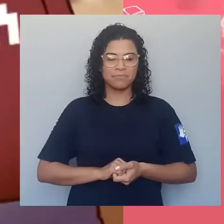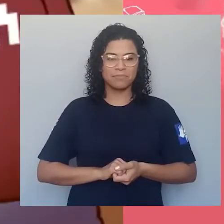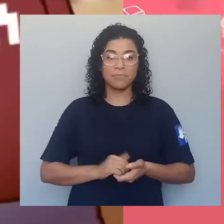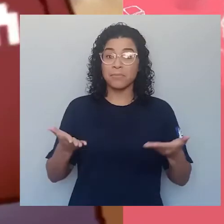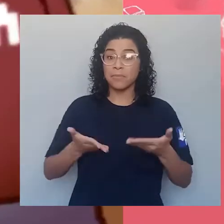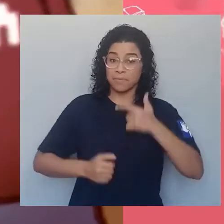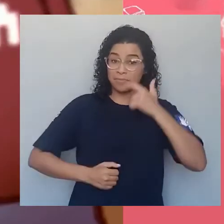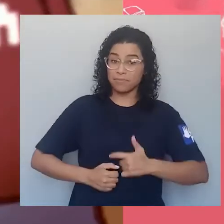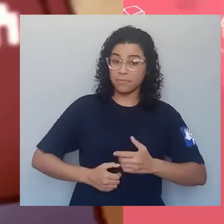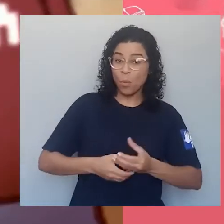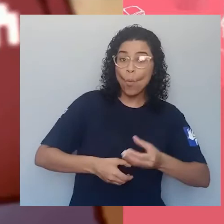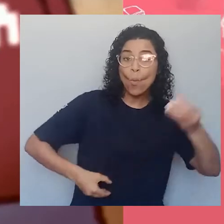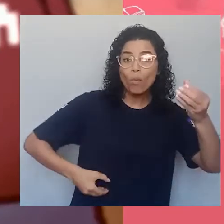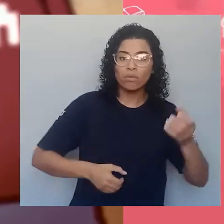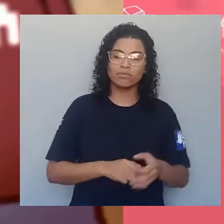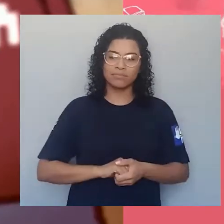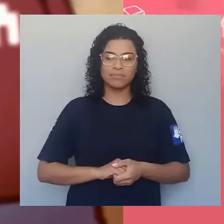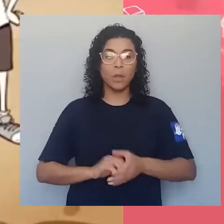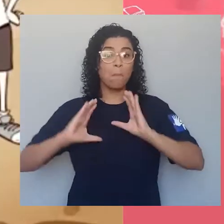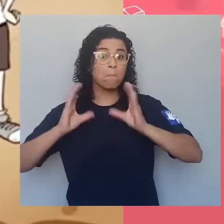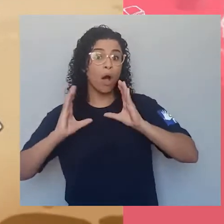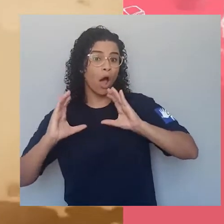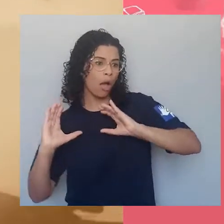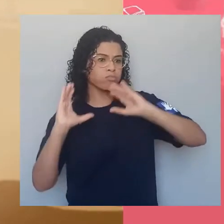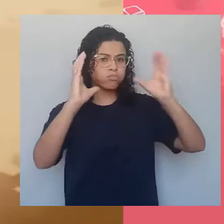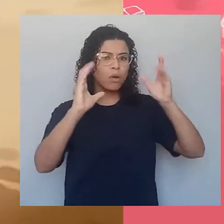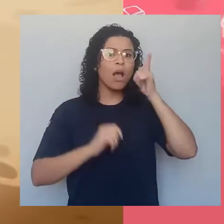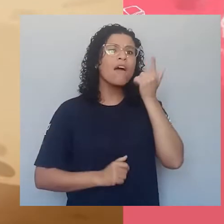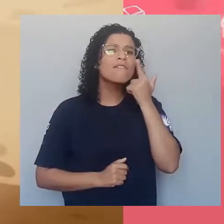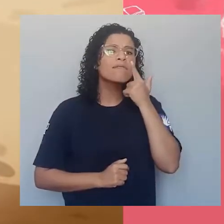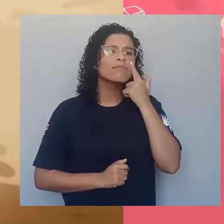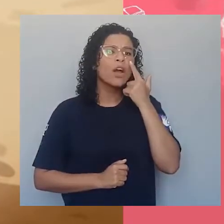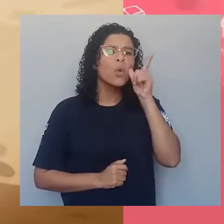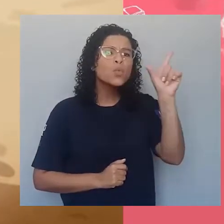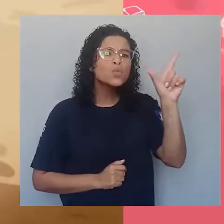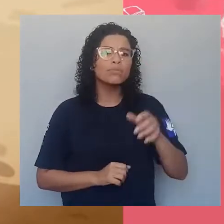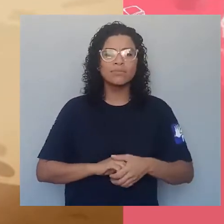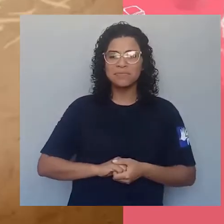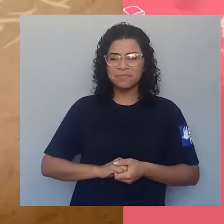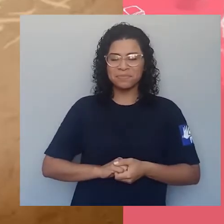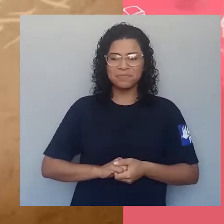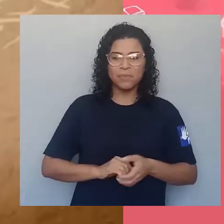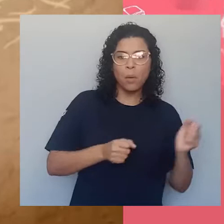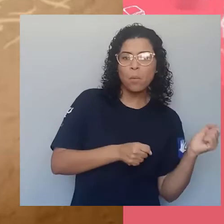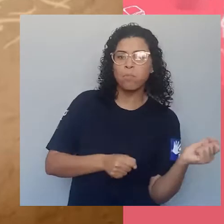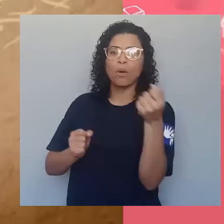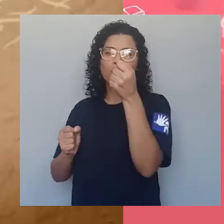Ei, taco nosso! Não, não! Joga! Joga a bola! Quero ver se você derruba a casinha! Mas, ô,